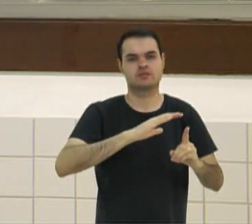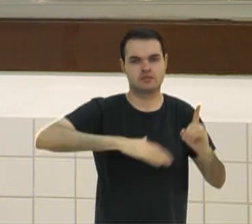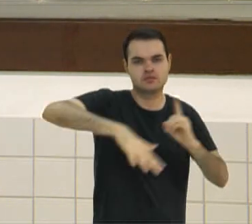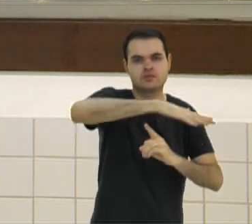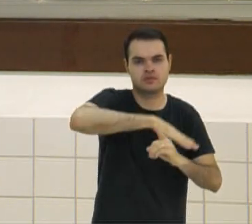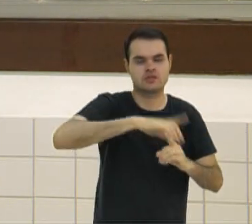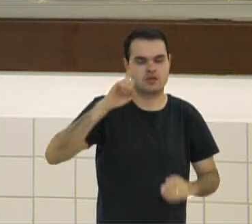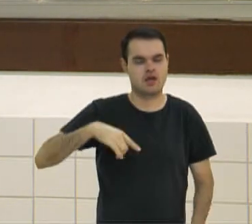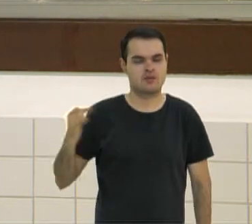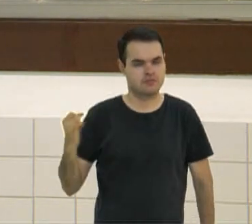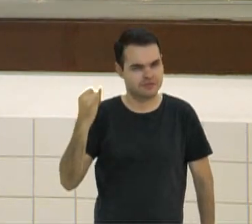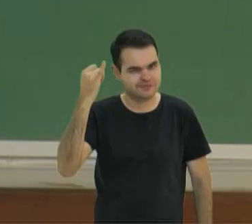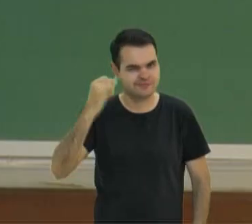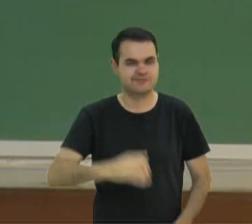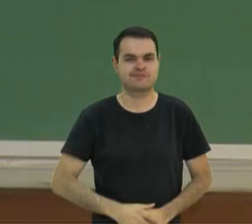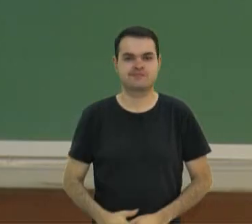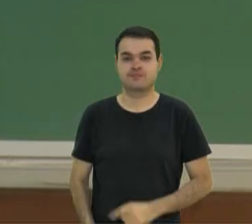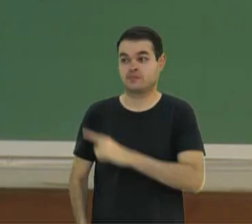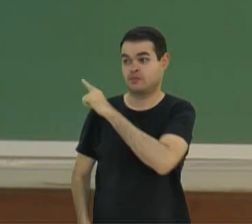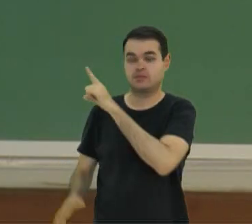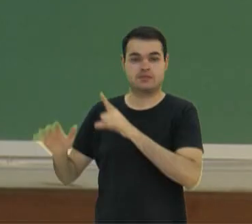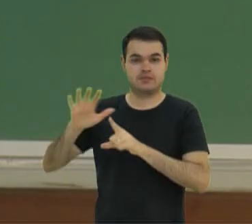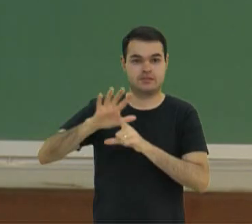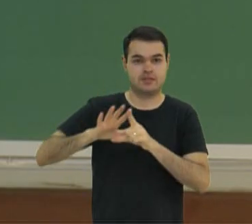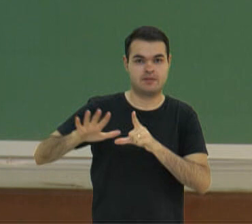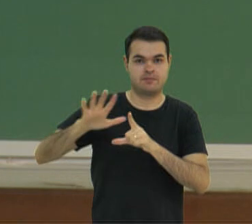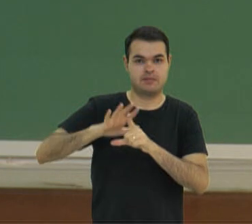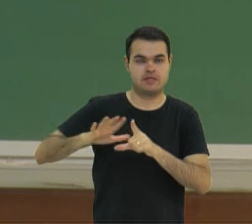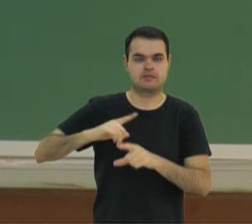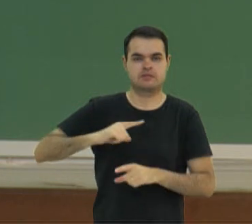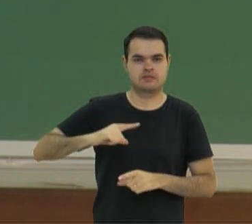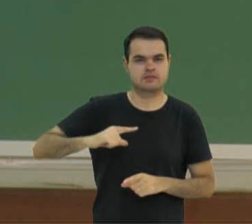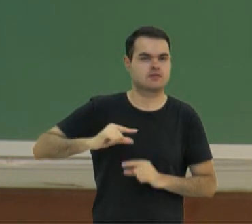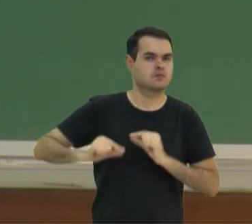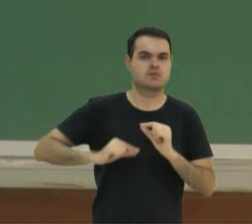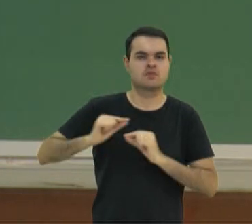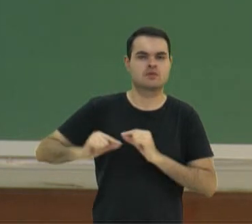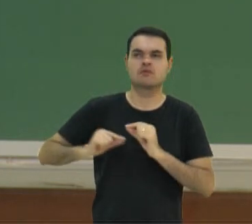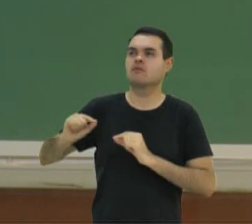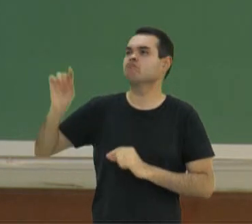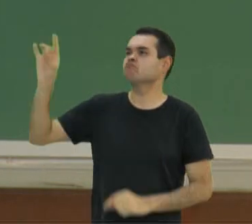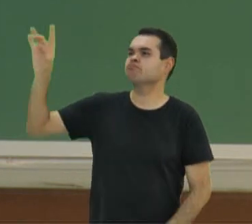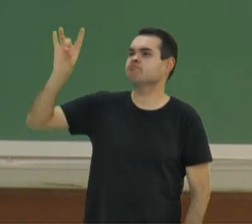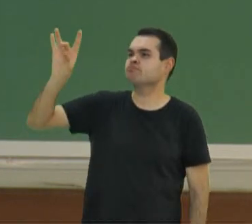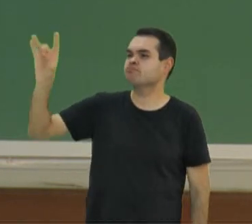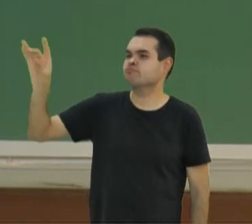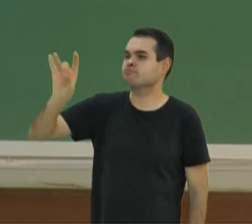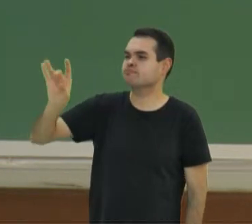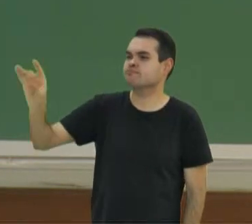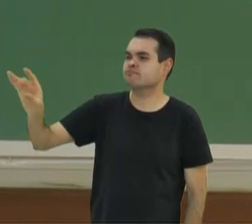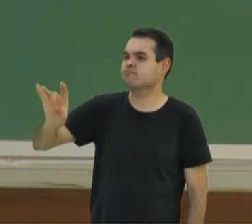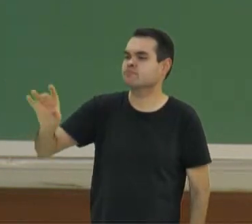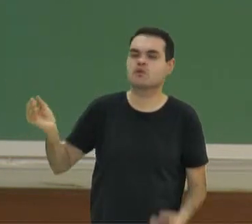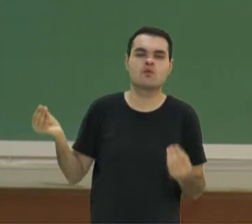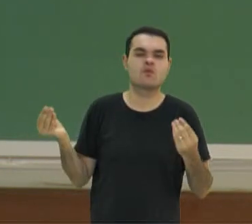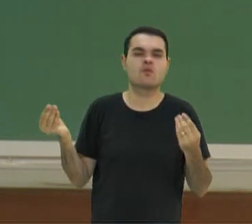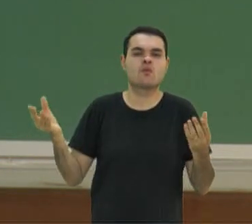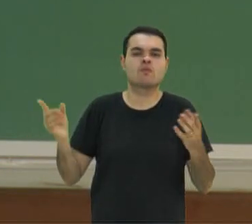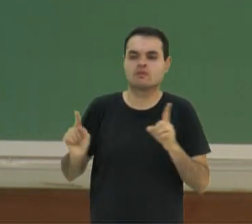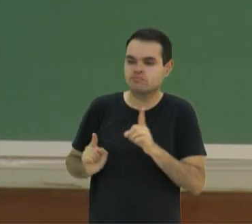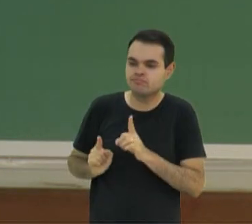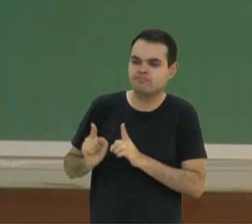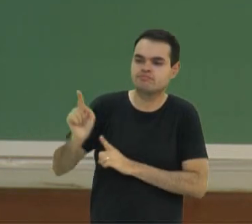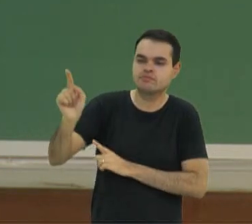aqui. Vejam que nessa imagem nós temos várias representações mostrando como o